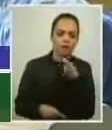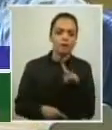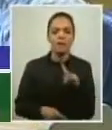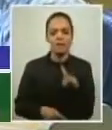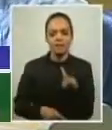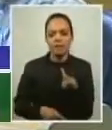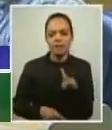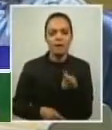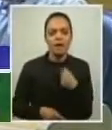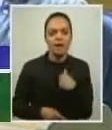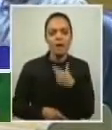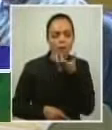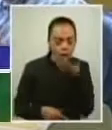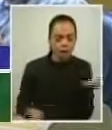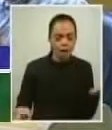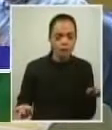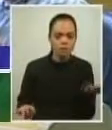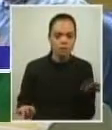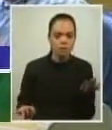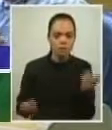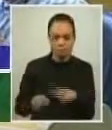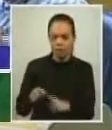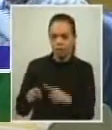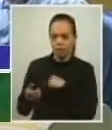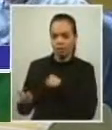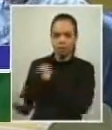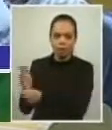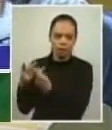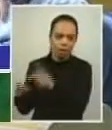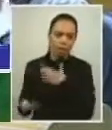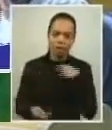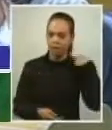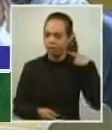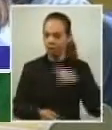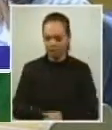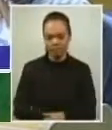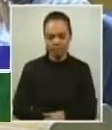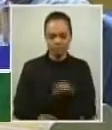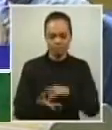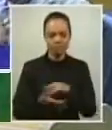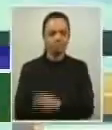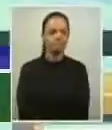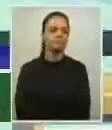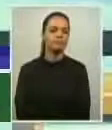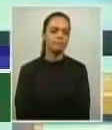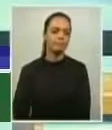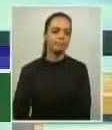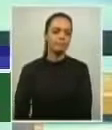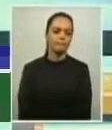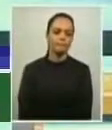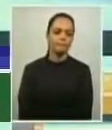e tem expectativa ao constituindo como meu representante legal não pode OK